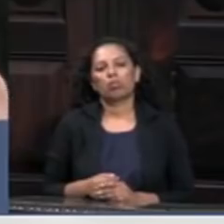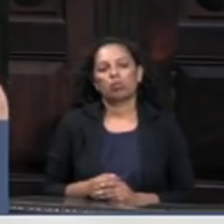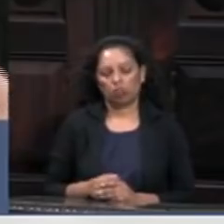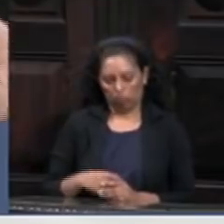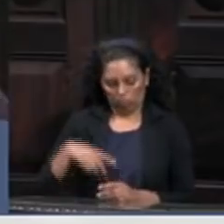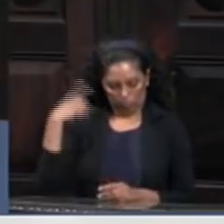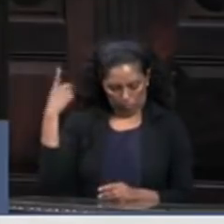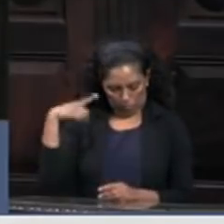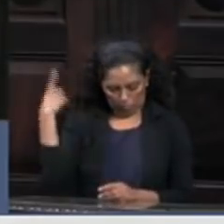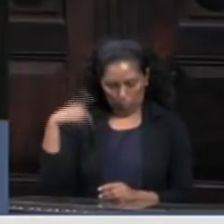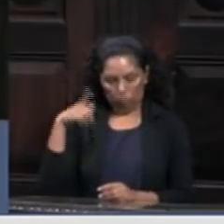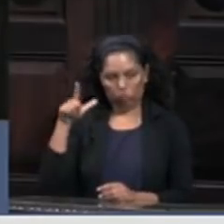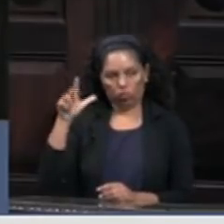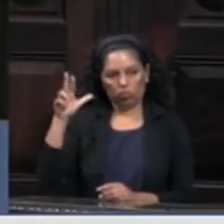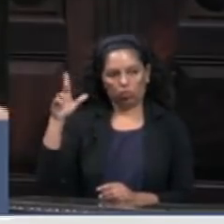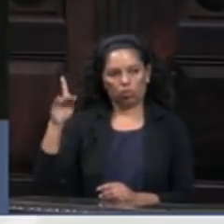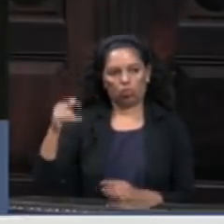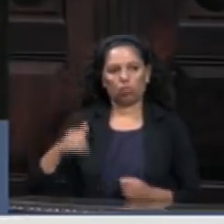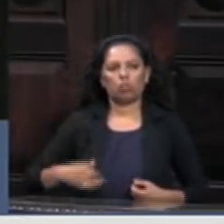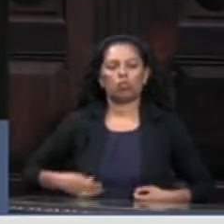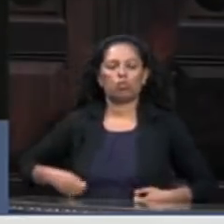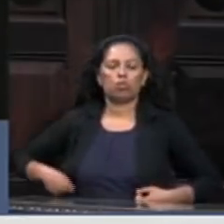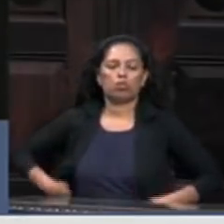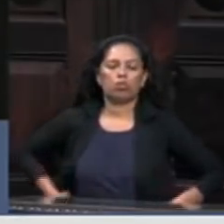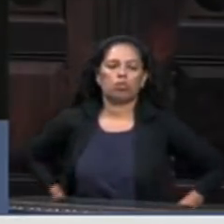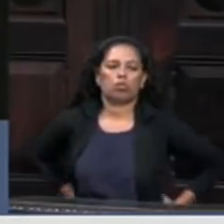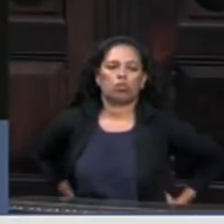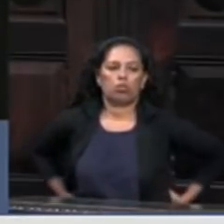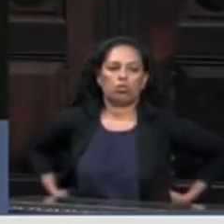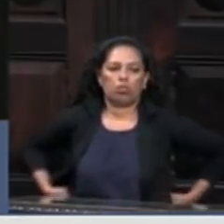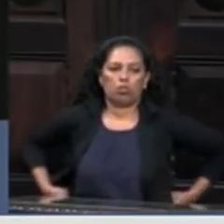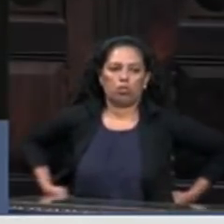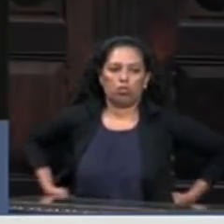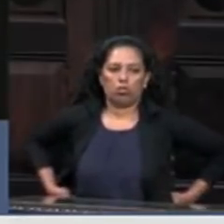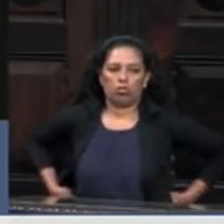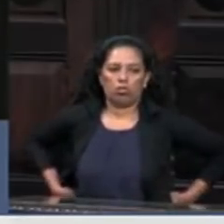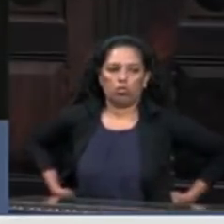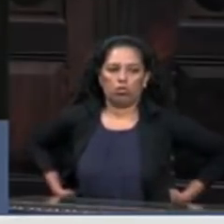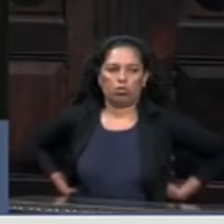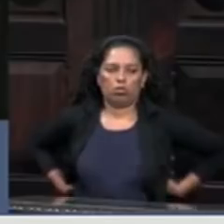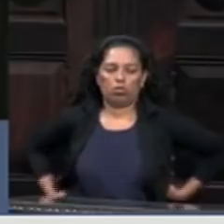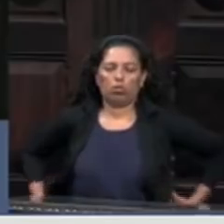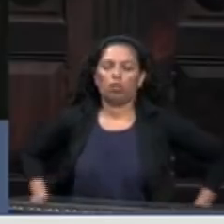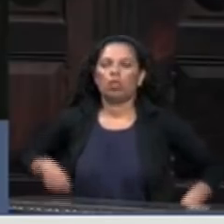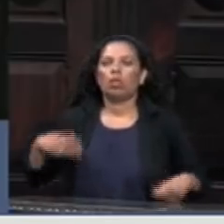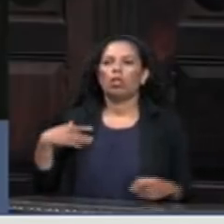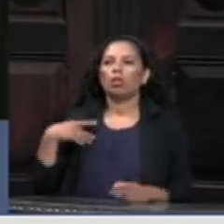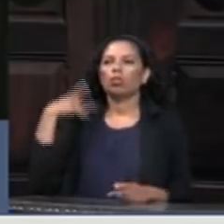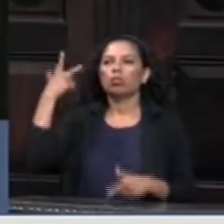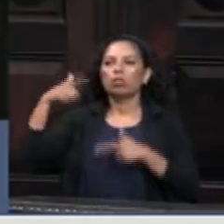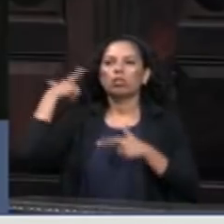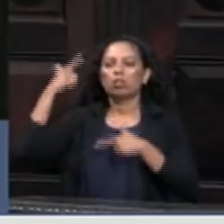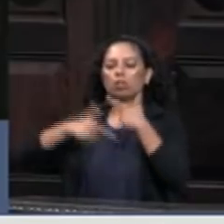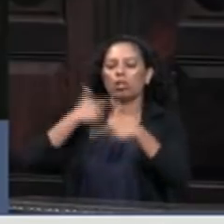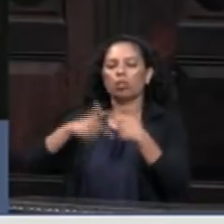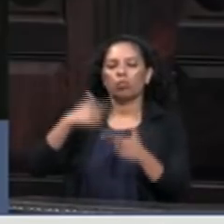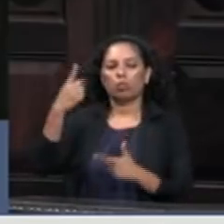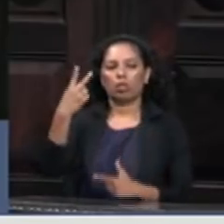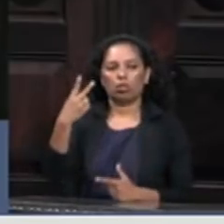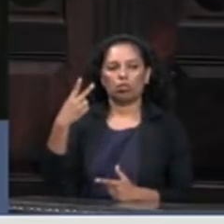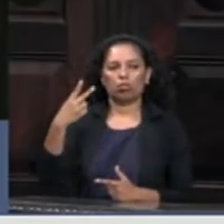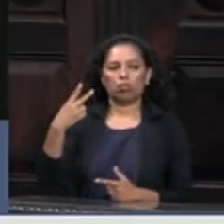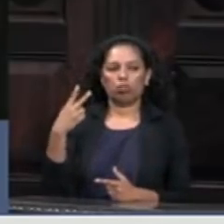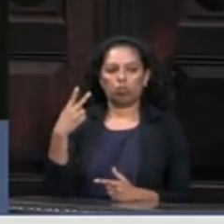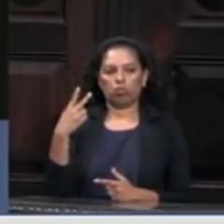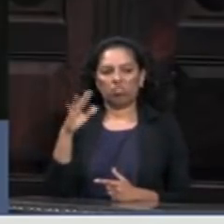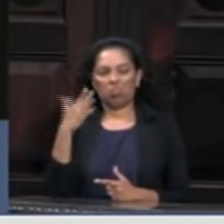deputada Lucinha, por favor. Desde que eu sou deputado nessa casa, e já